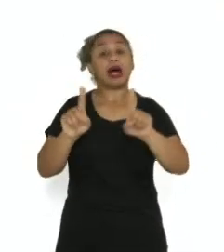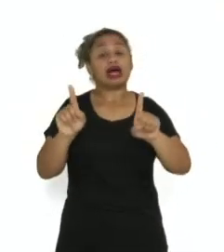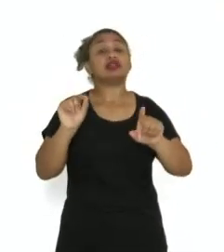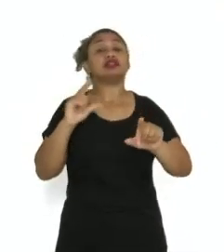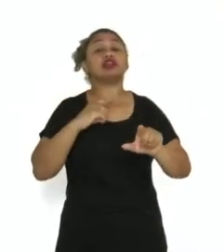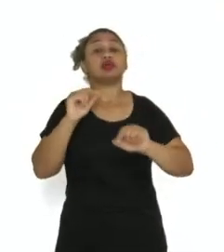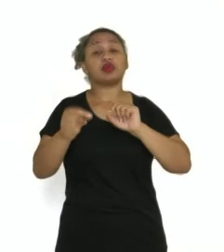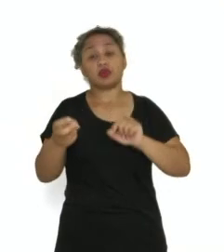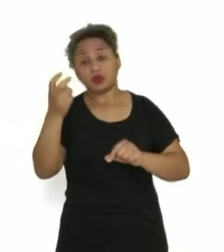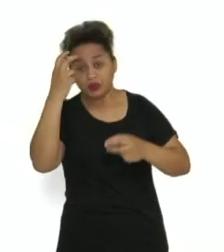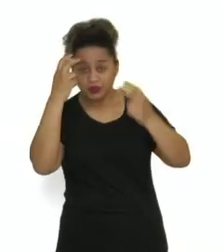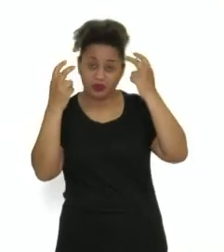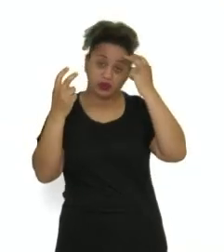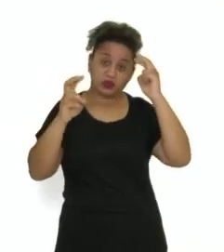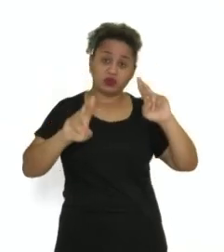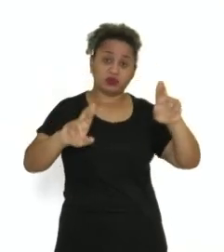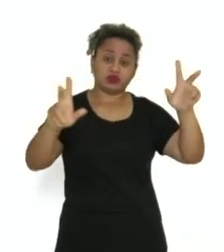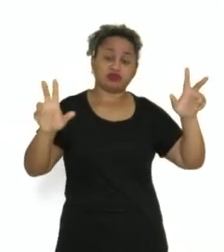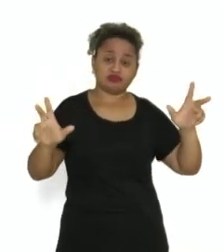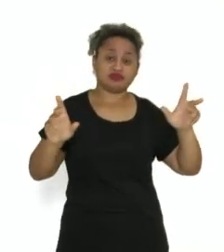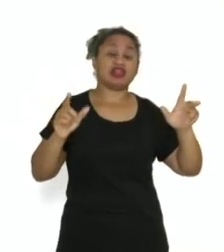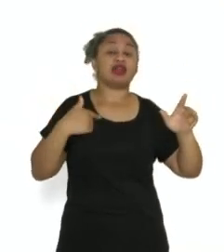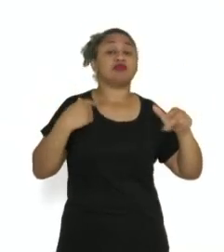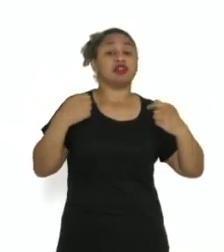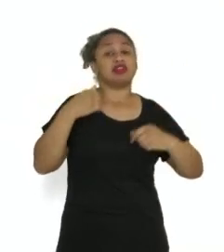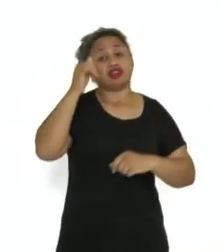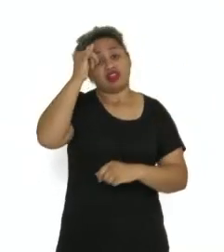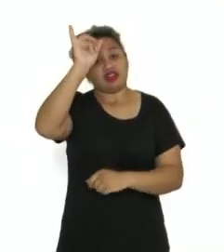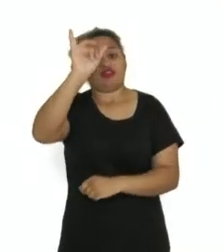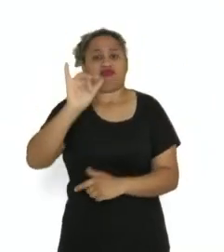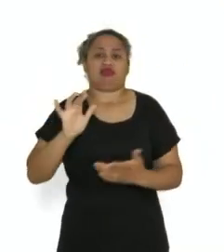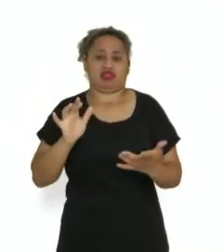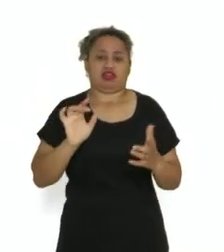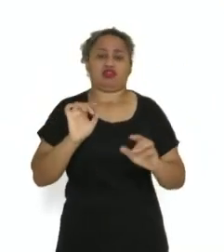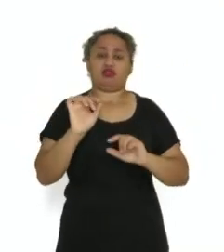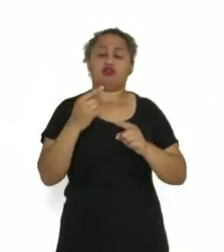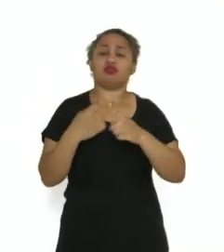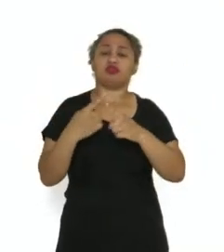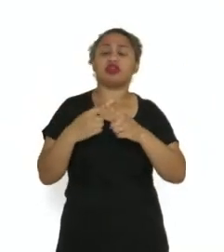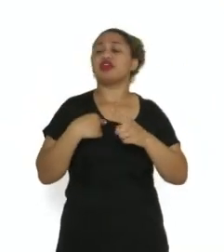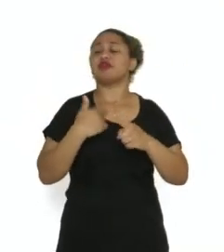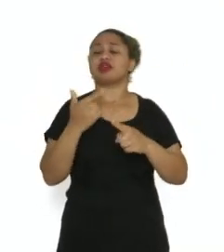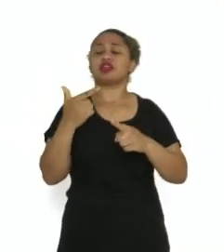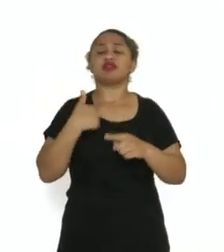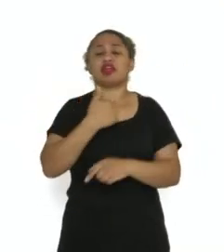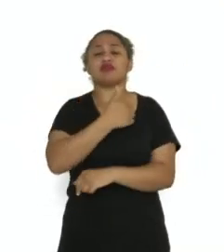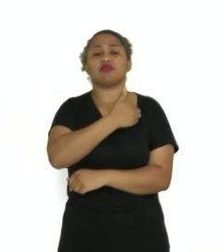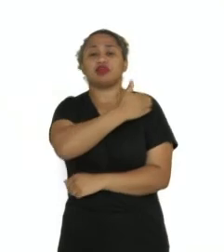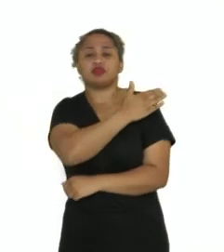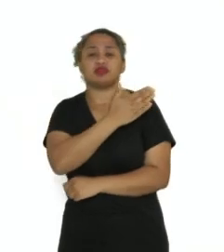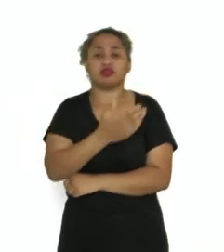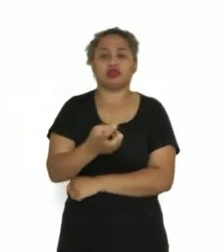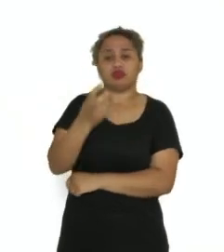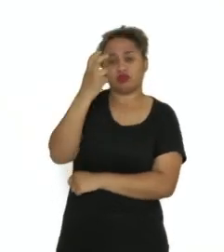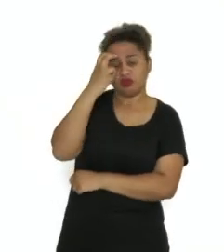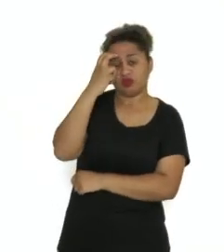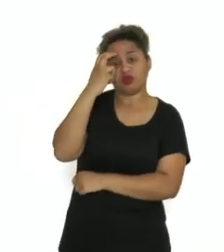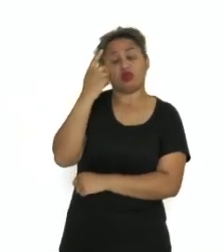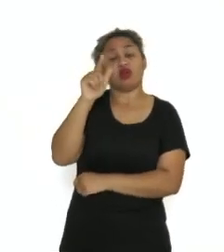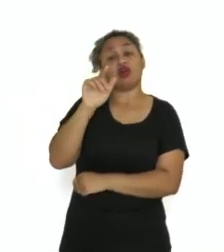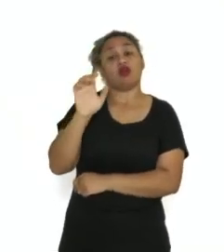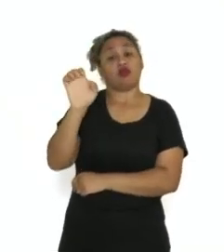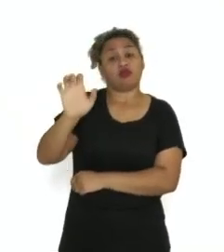O etnocentrismo deve ser evitado, né? Para que não se estabeleça preconceito cultural, como os